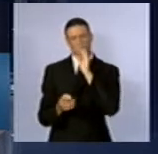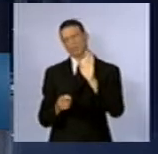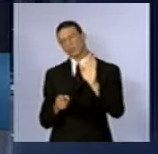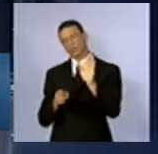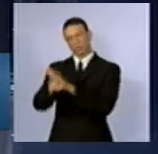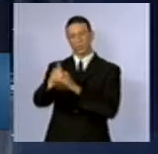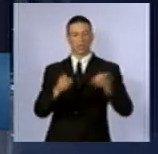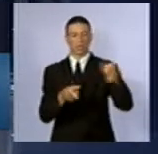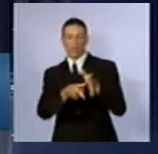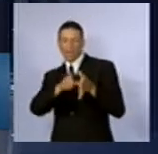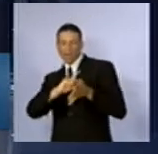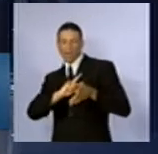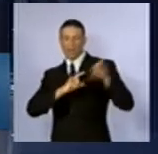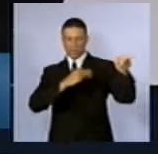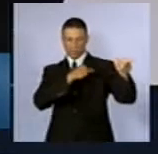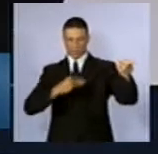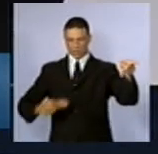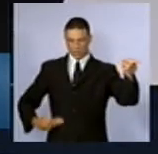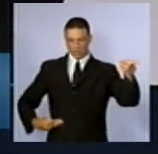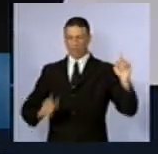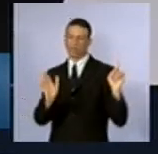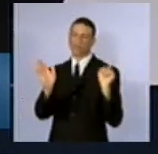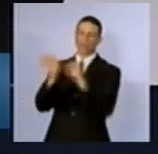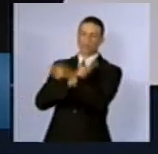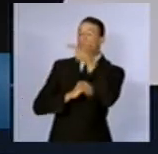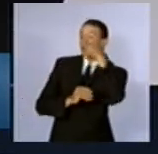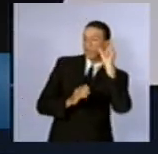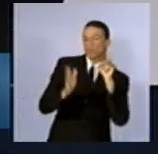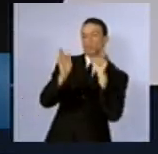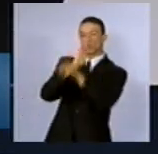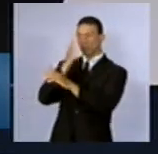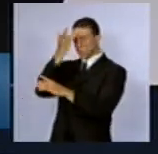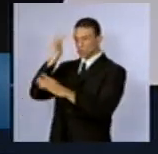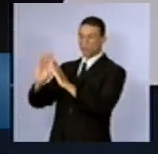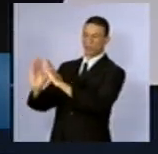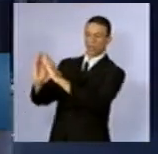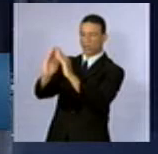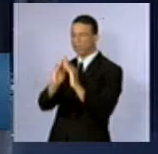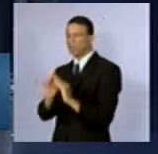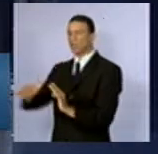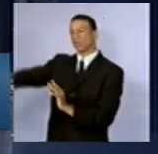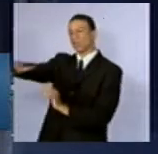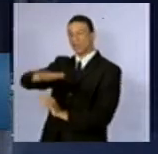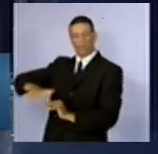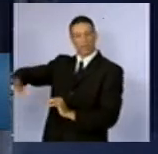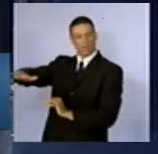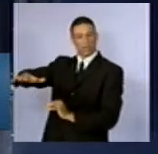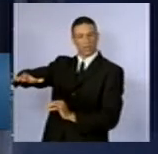que o ministro Dias Toffoli fez ontem a respeito da população ocupacional. Né?